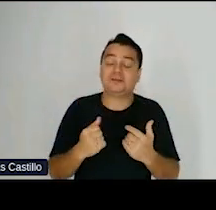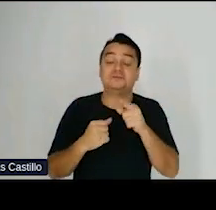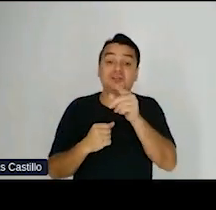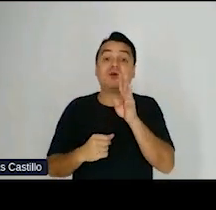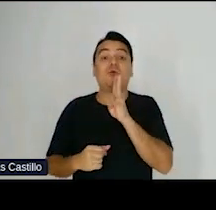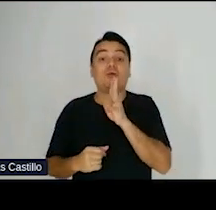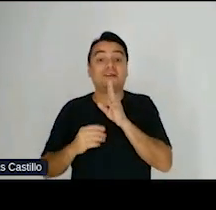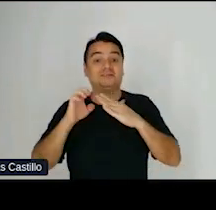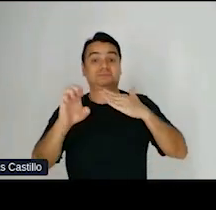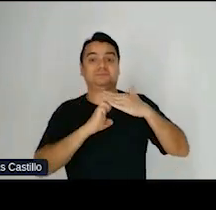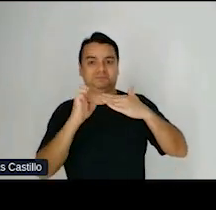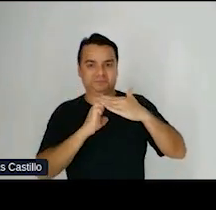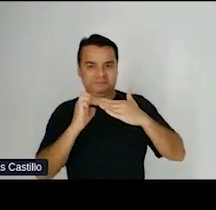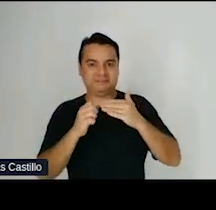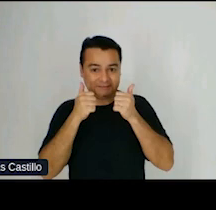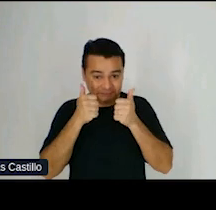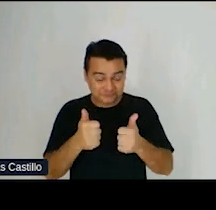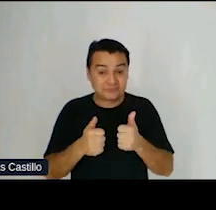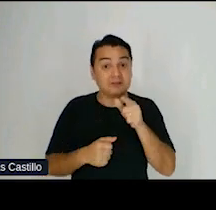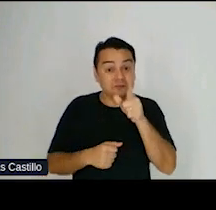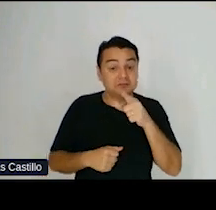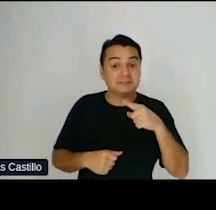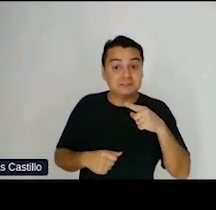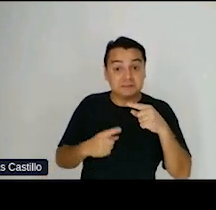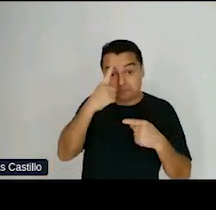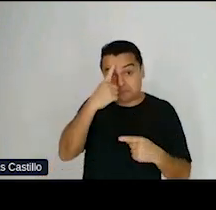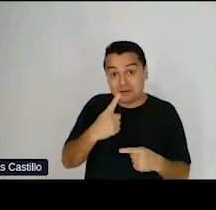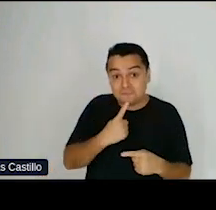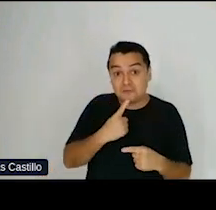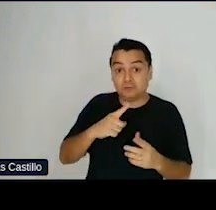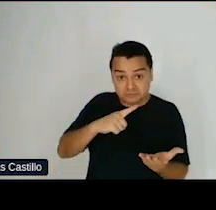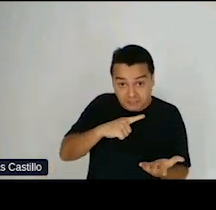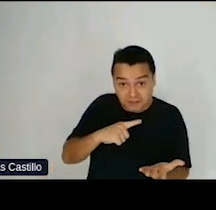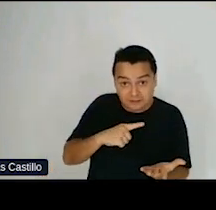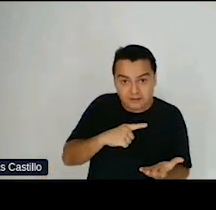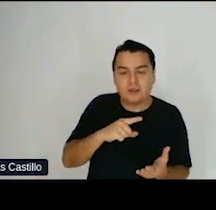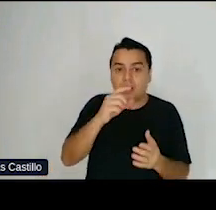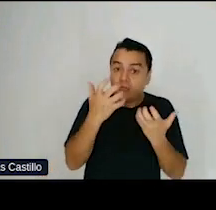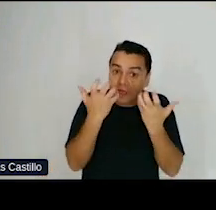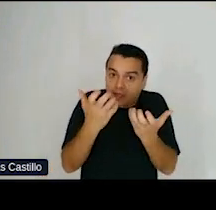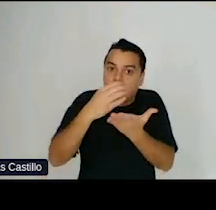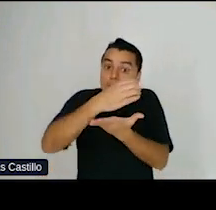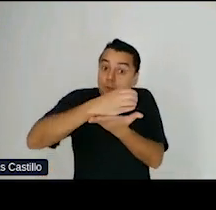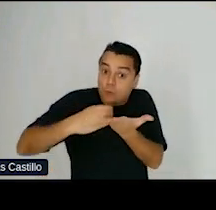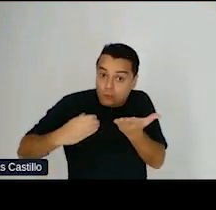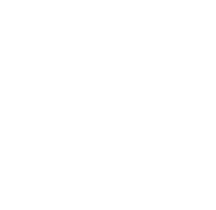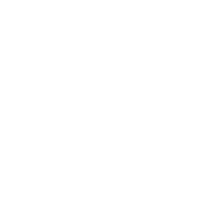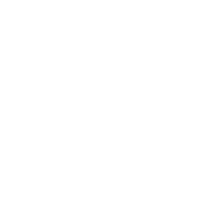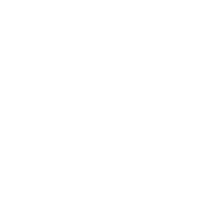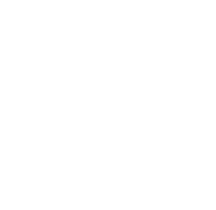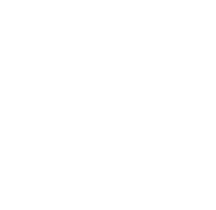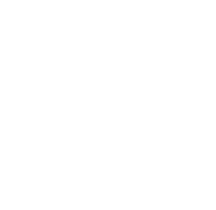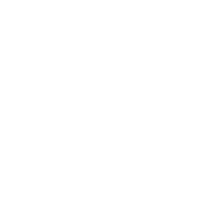conhecer um pouquinho mais, caso você tenha aí o perfil e se interesse em mandar o seu currículo para a gente.